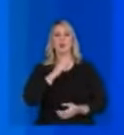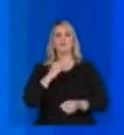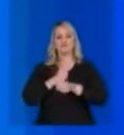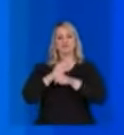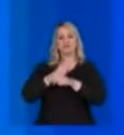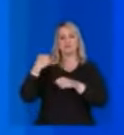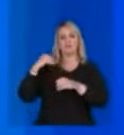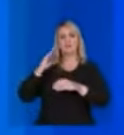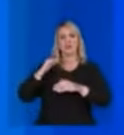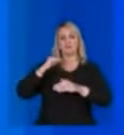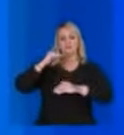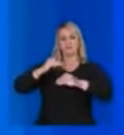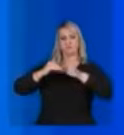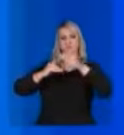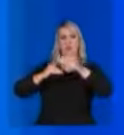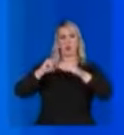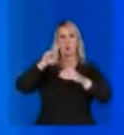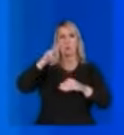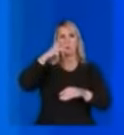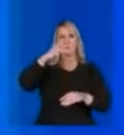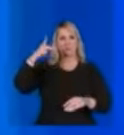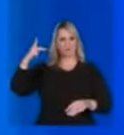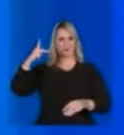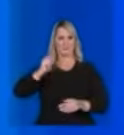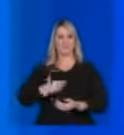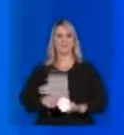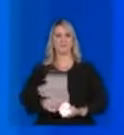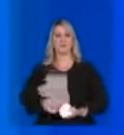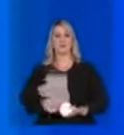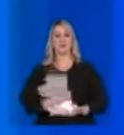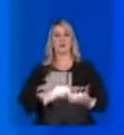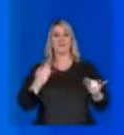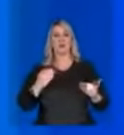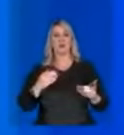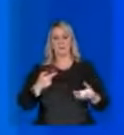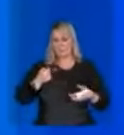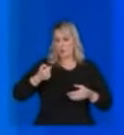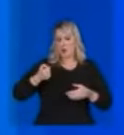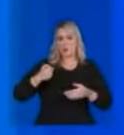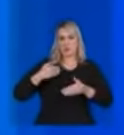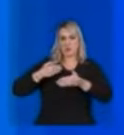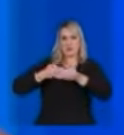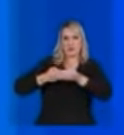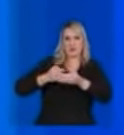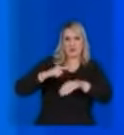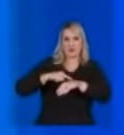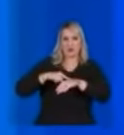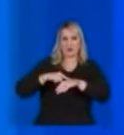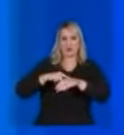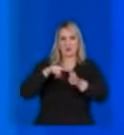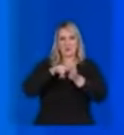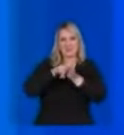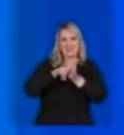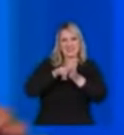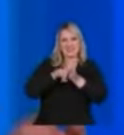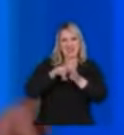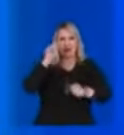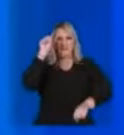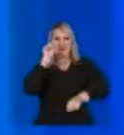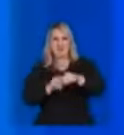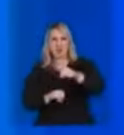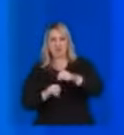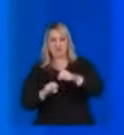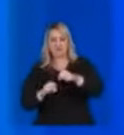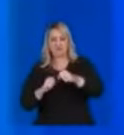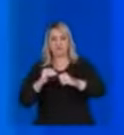anos houve avanços eh com a opp eh mas mais recentemente esse os números de de de violência Eles